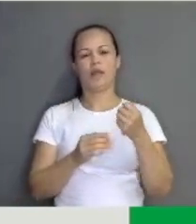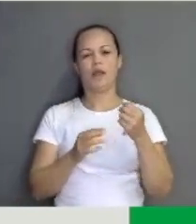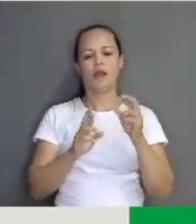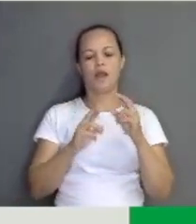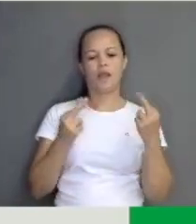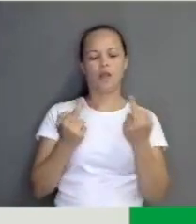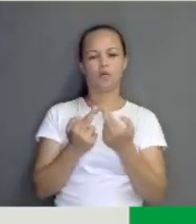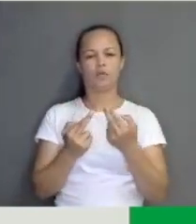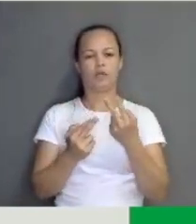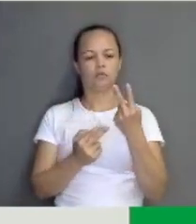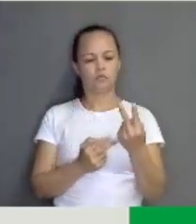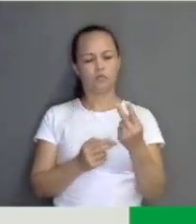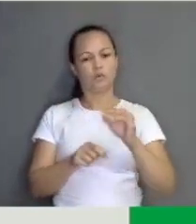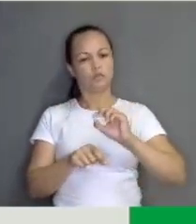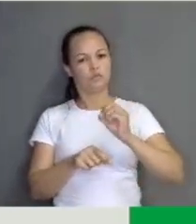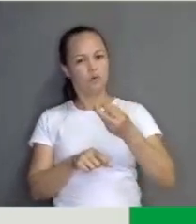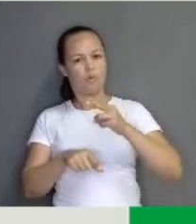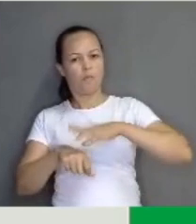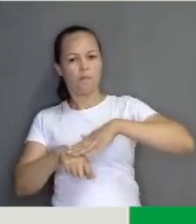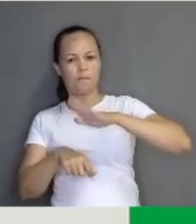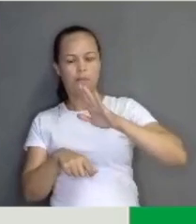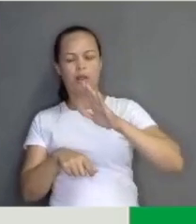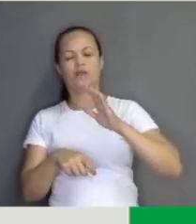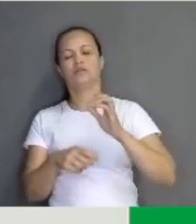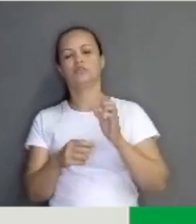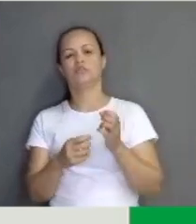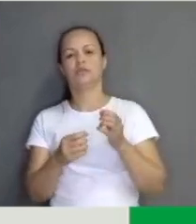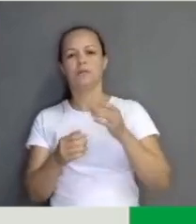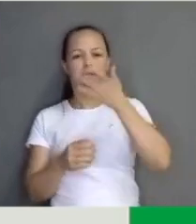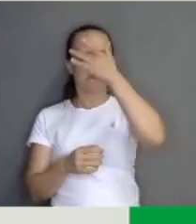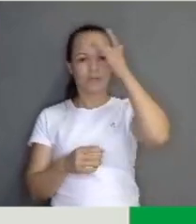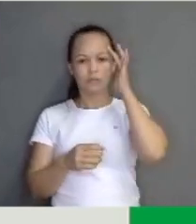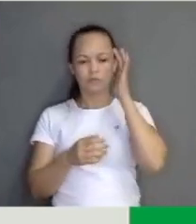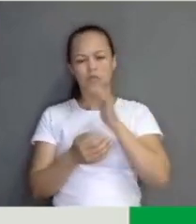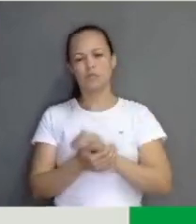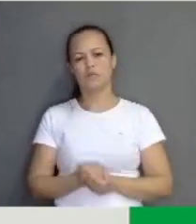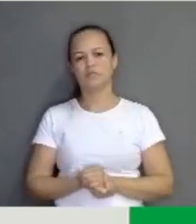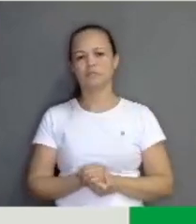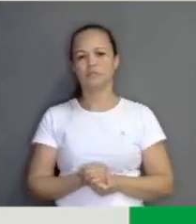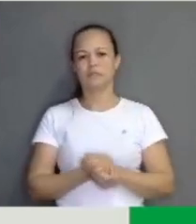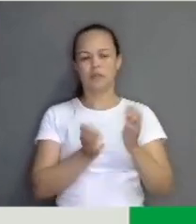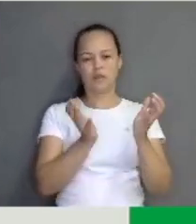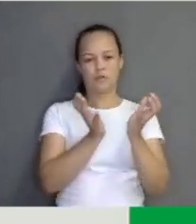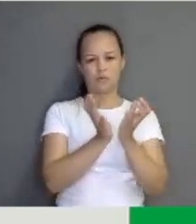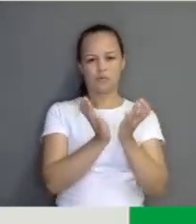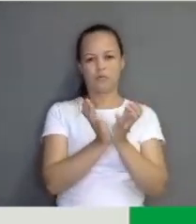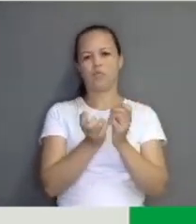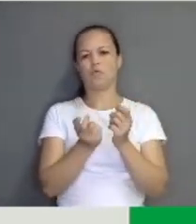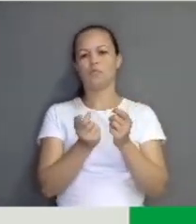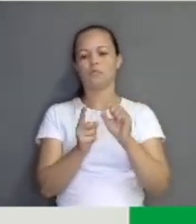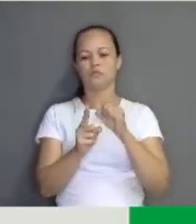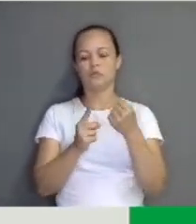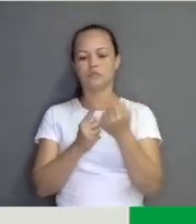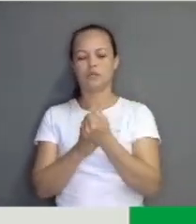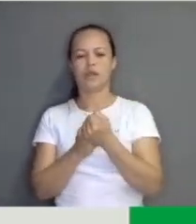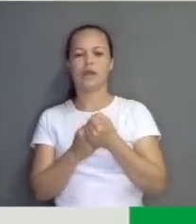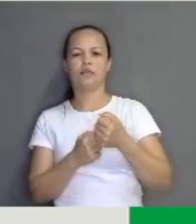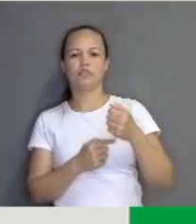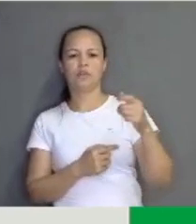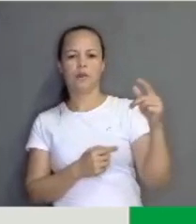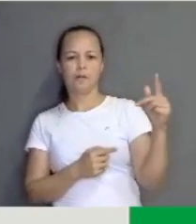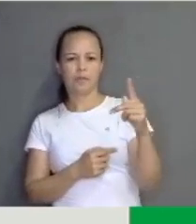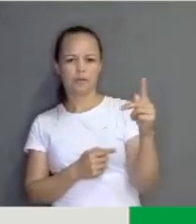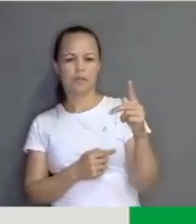única intenção, tá? Vimos a classificação dos grupos sociais, vimos os grupos primários,